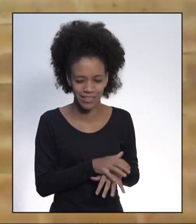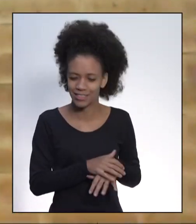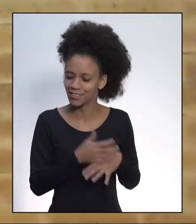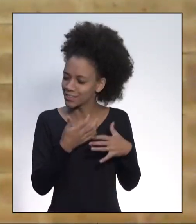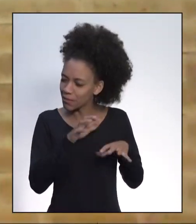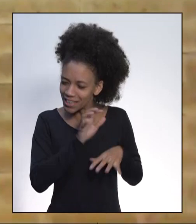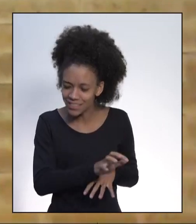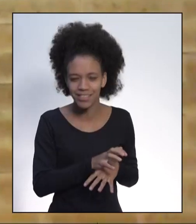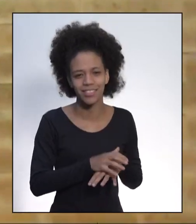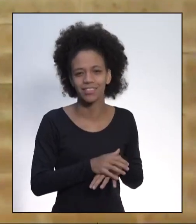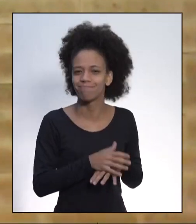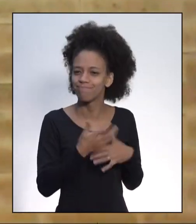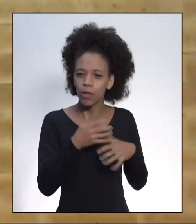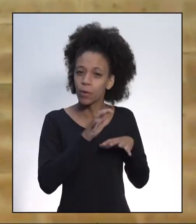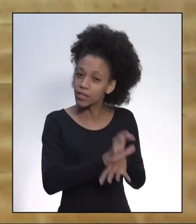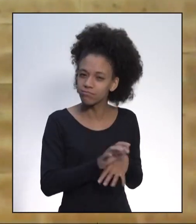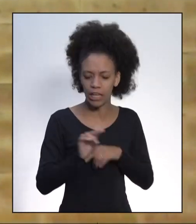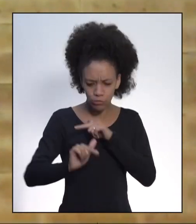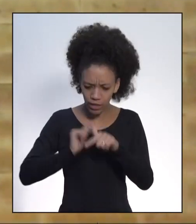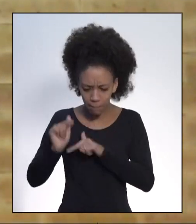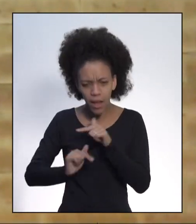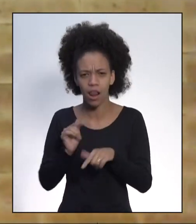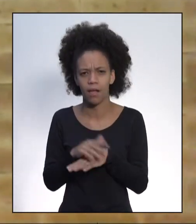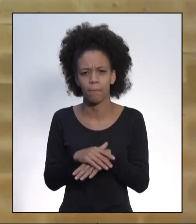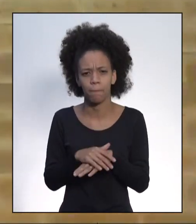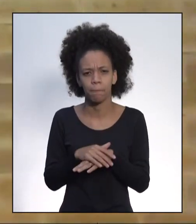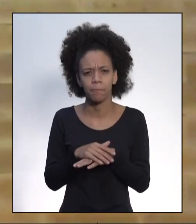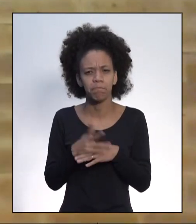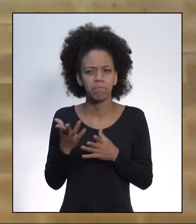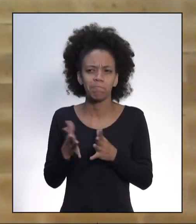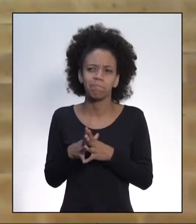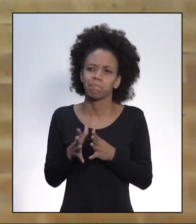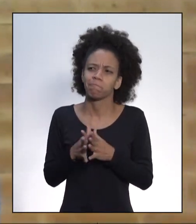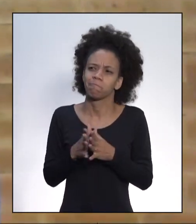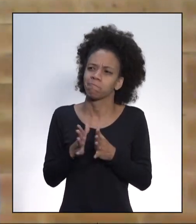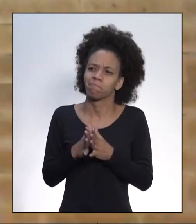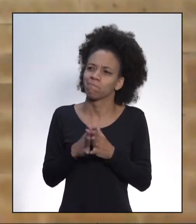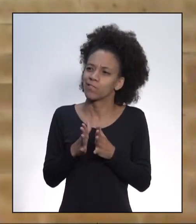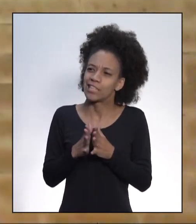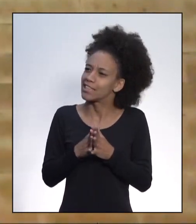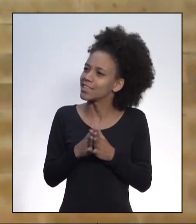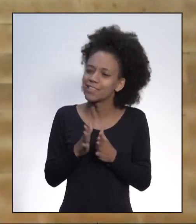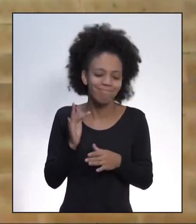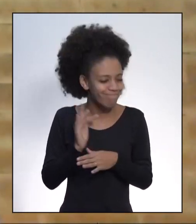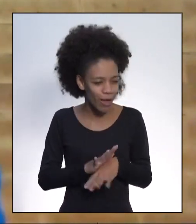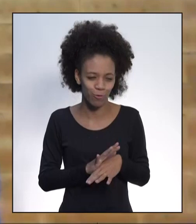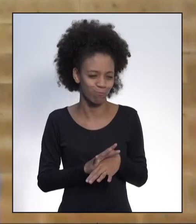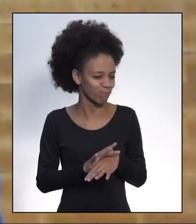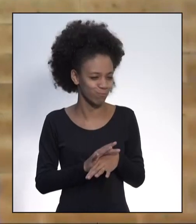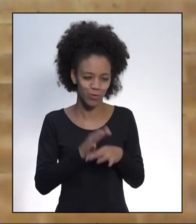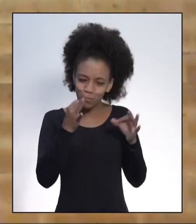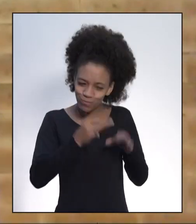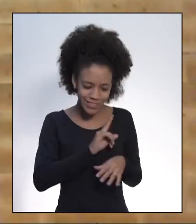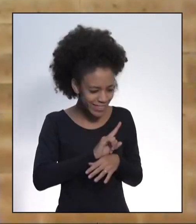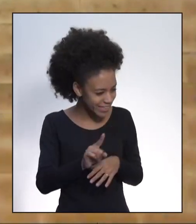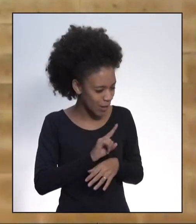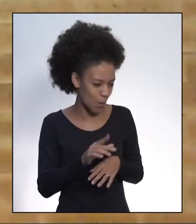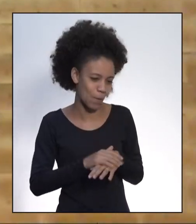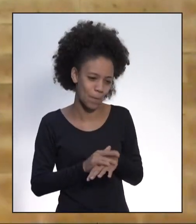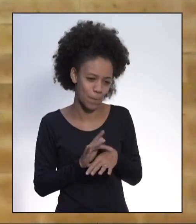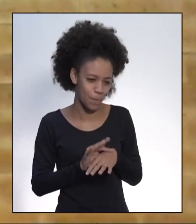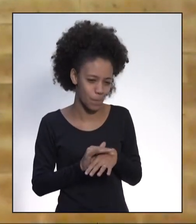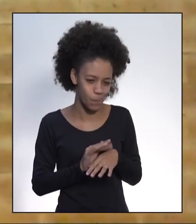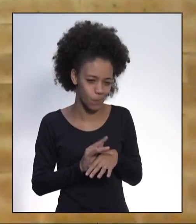quero, não é com isso que eu quero trabalhar, sabe? Não é, não tava, eu não tava